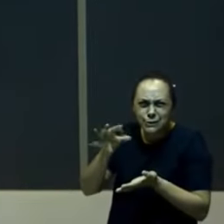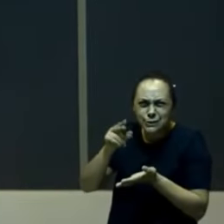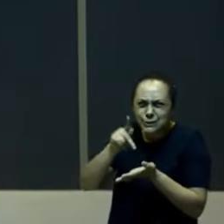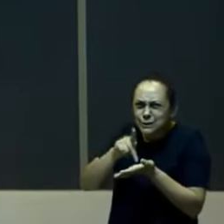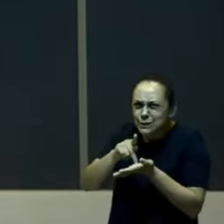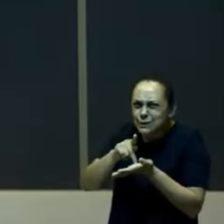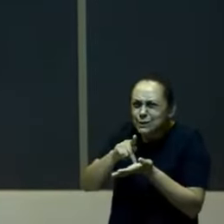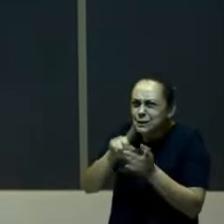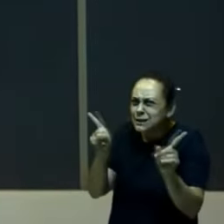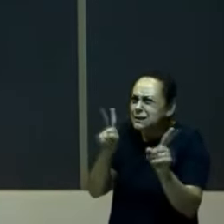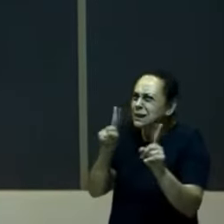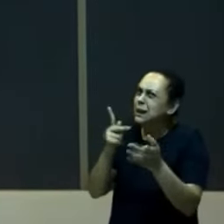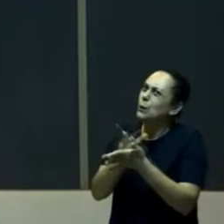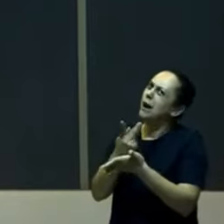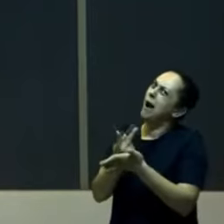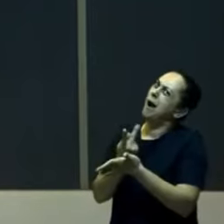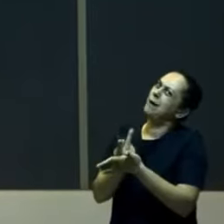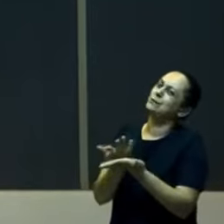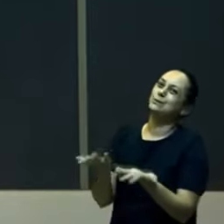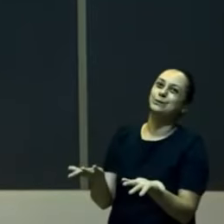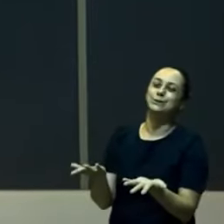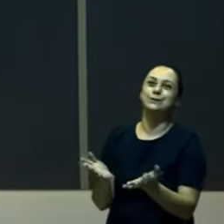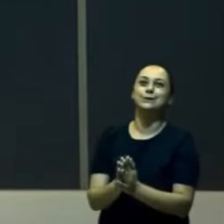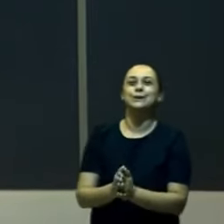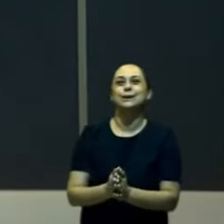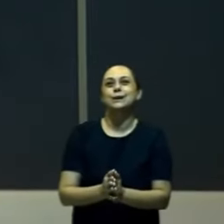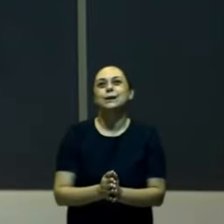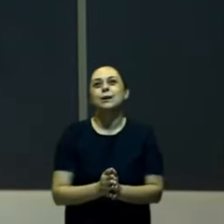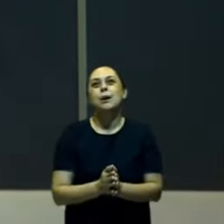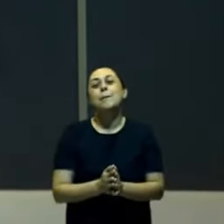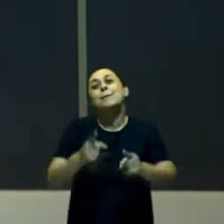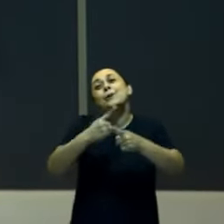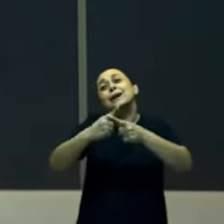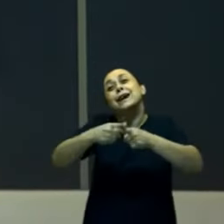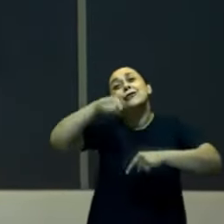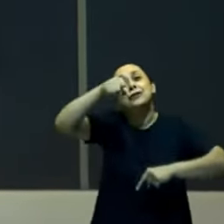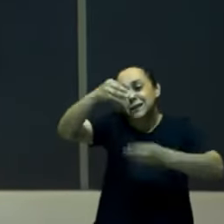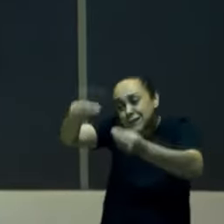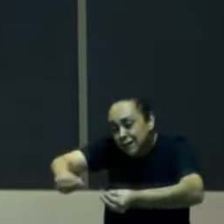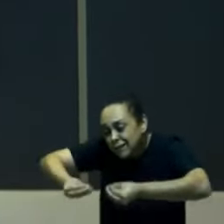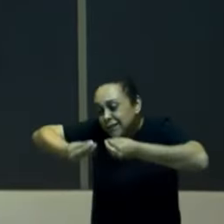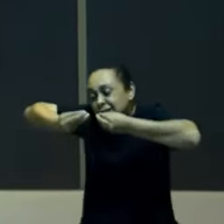Eu acho que a maioria da gente é, né? Então você está dando e esperando algo em troca.